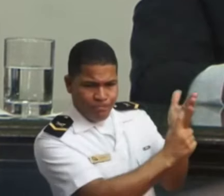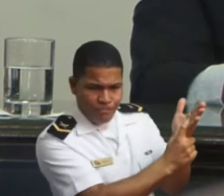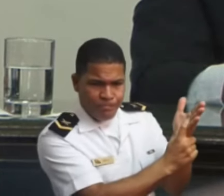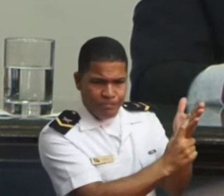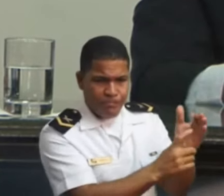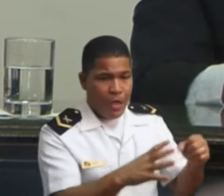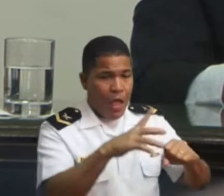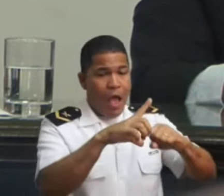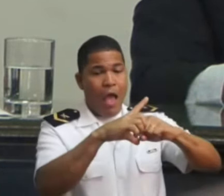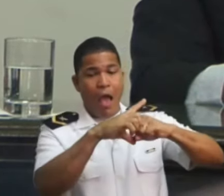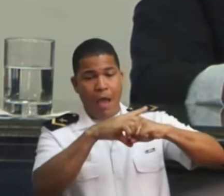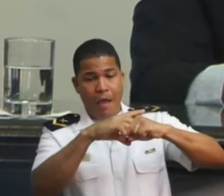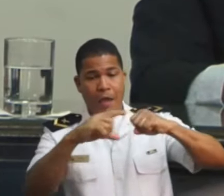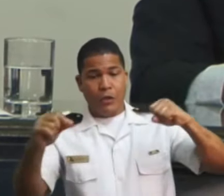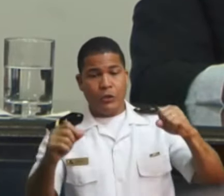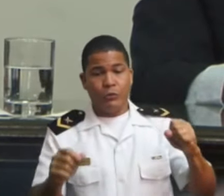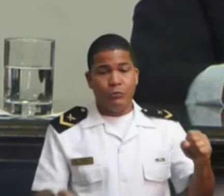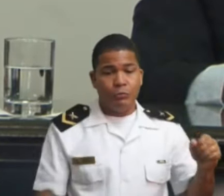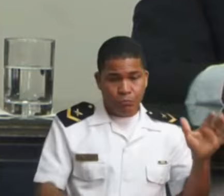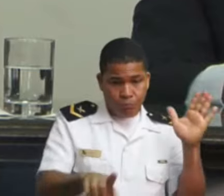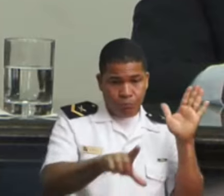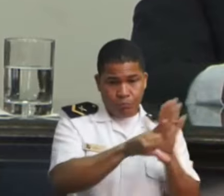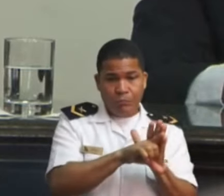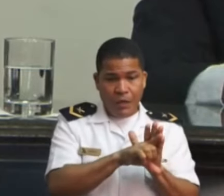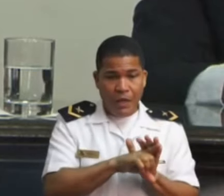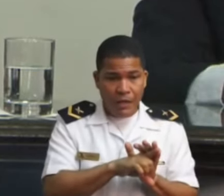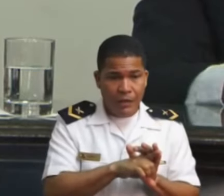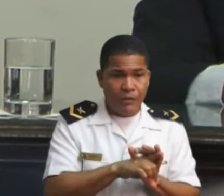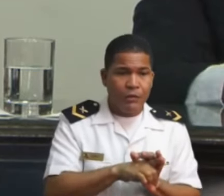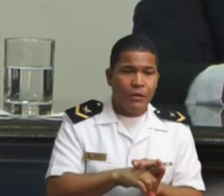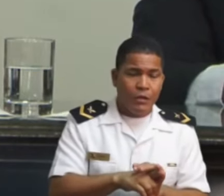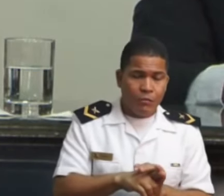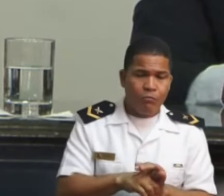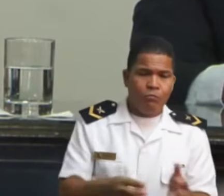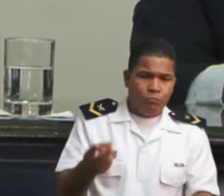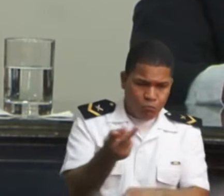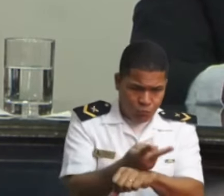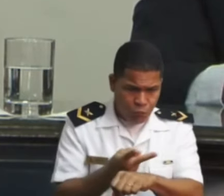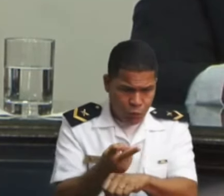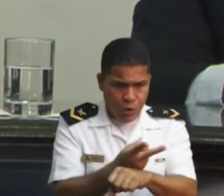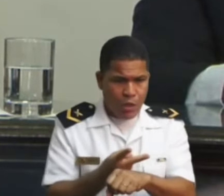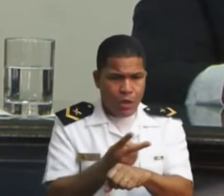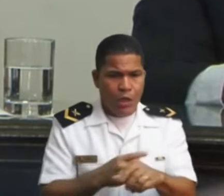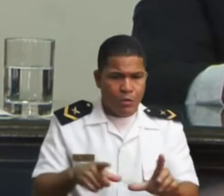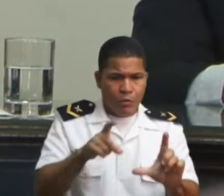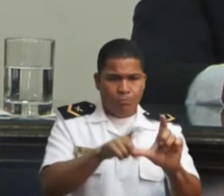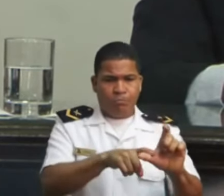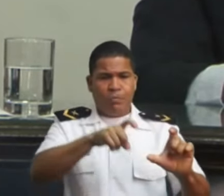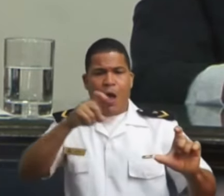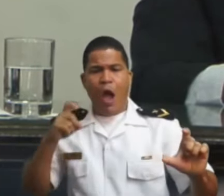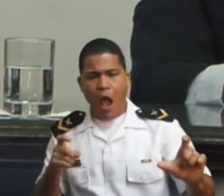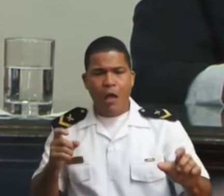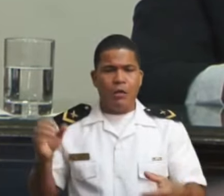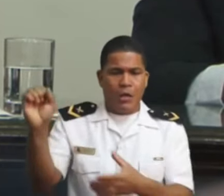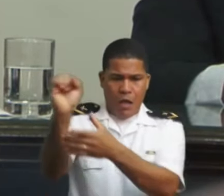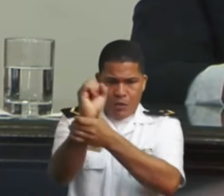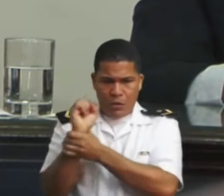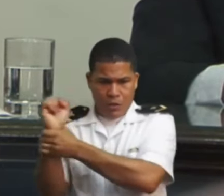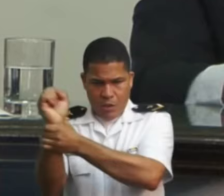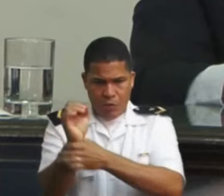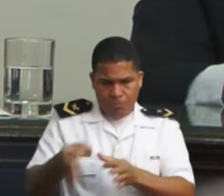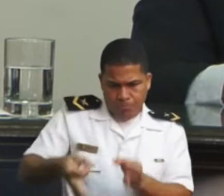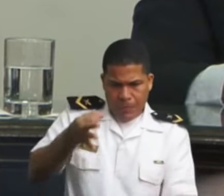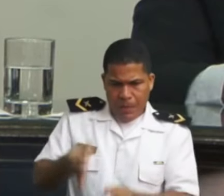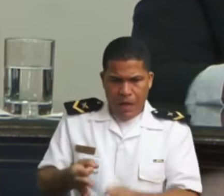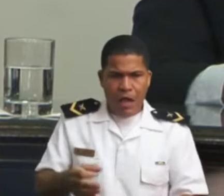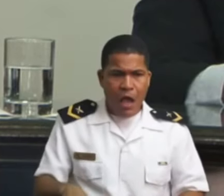Com a essência de buscar a imparcialidade, a justiça e a segurança da navegação, a lei foi extremamente inteligente ao